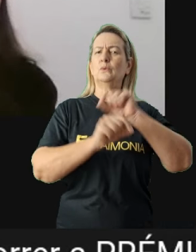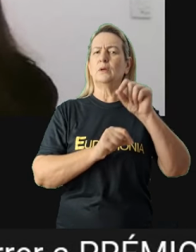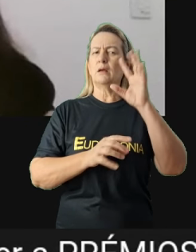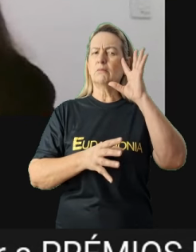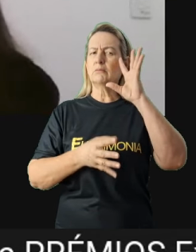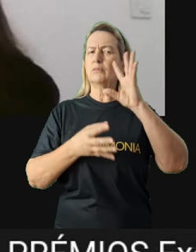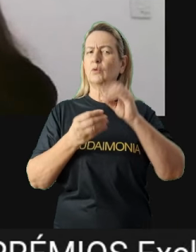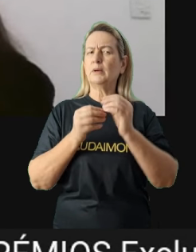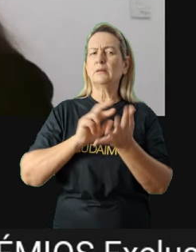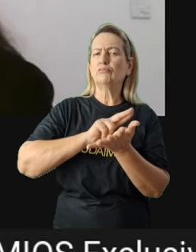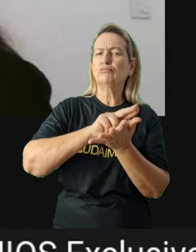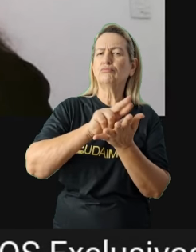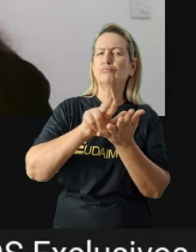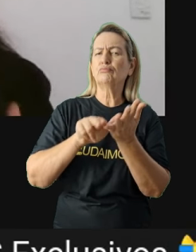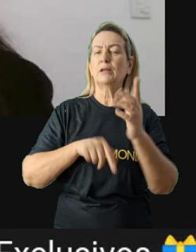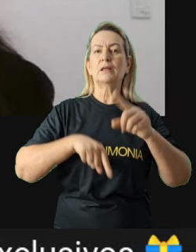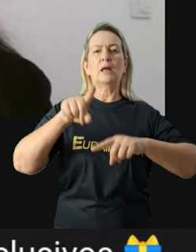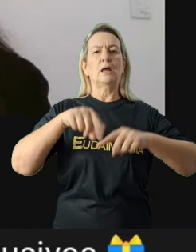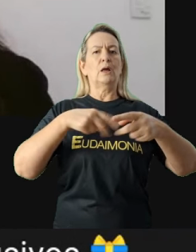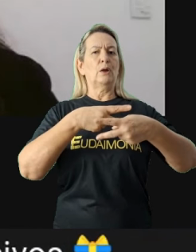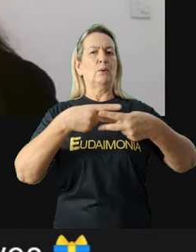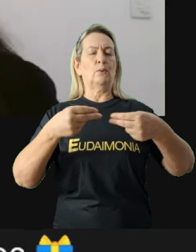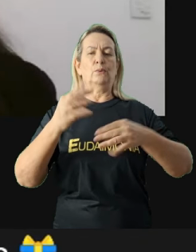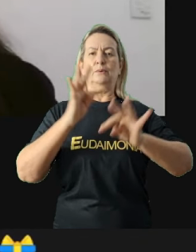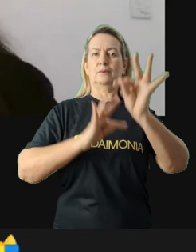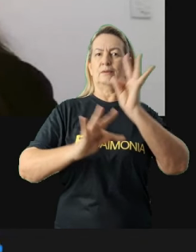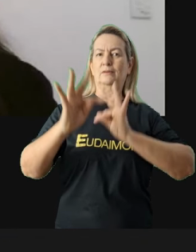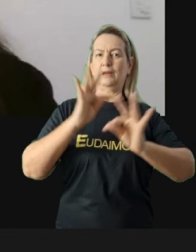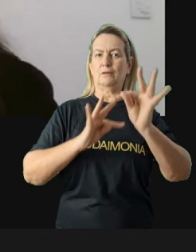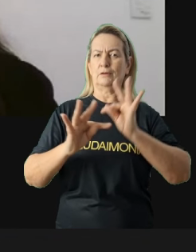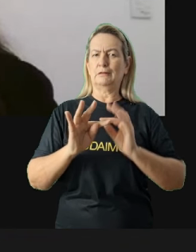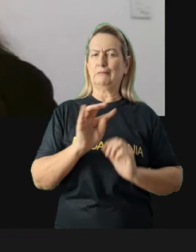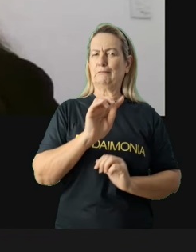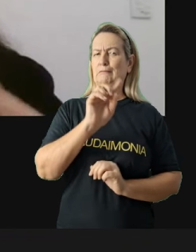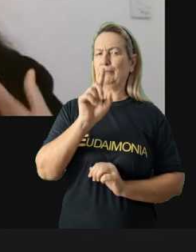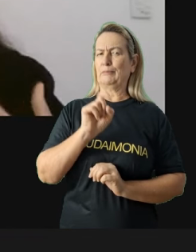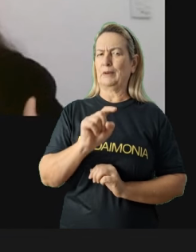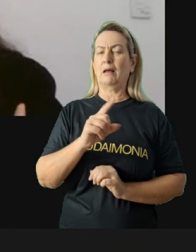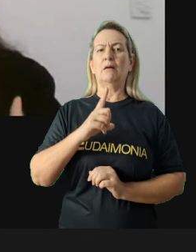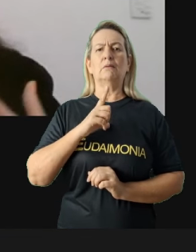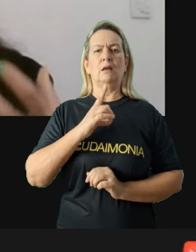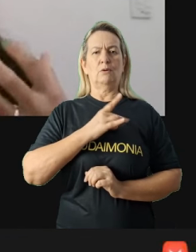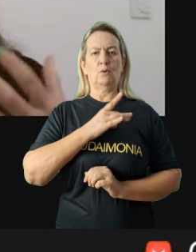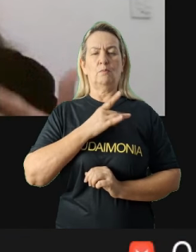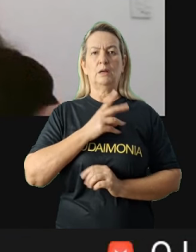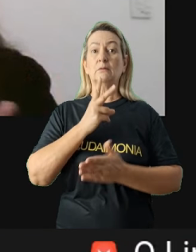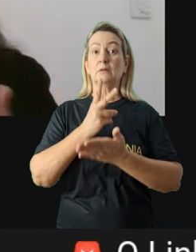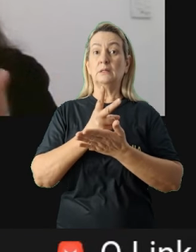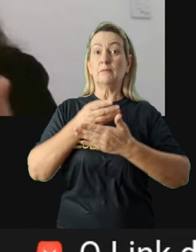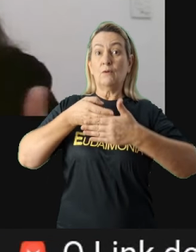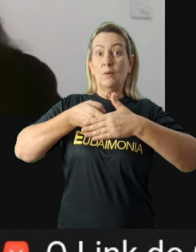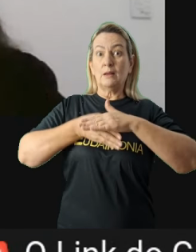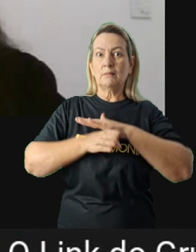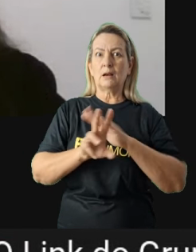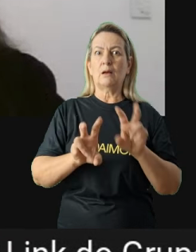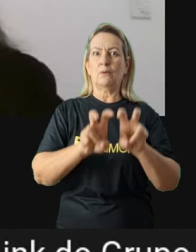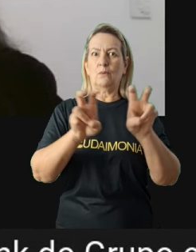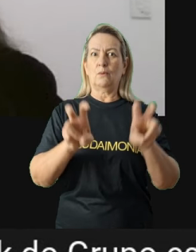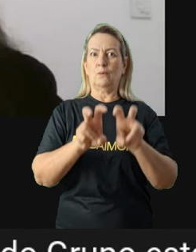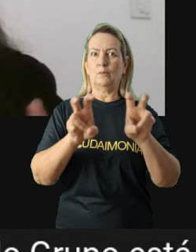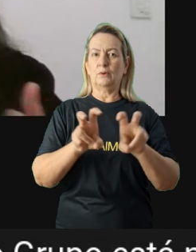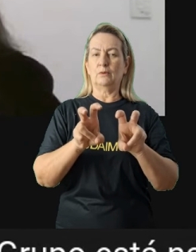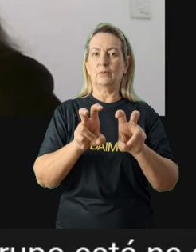aluno, o que nós entendemos efetivamente de todos esses recursos tecnológicos que nós temos à disposição? Será que eu tenho medo de cada vez que eu entro lá no computador